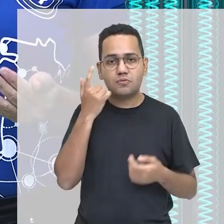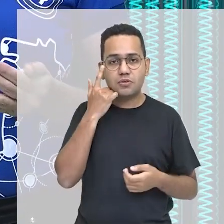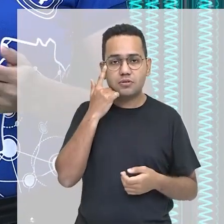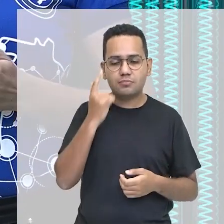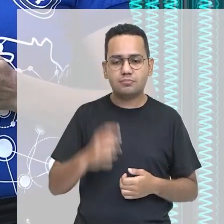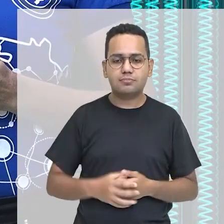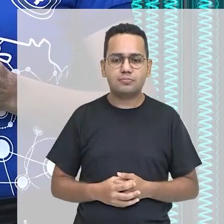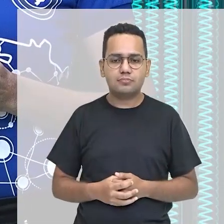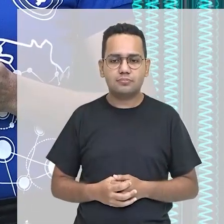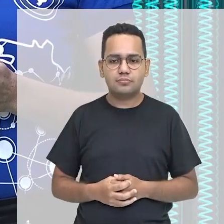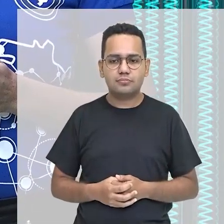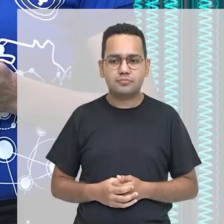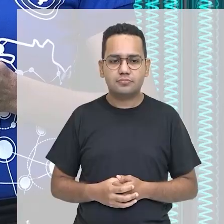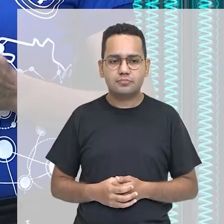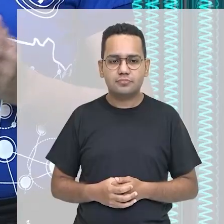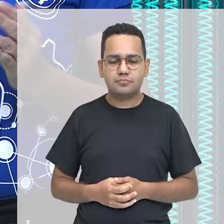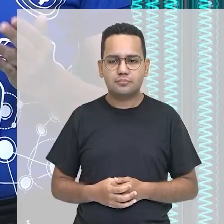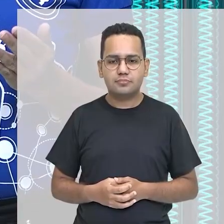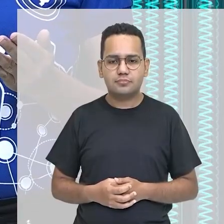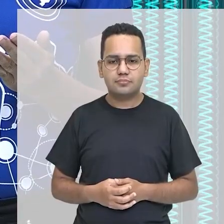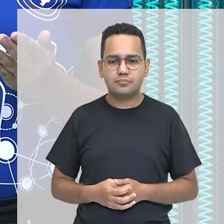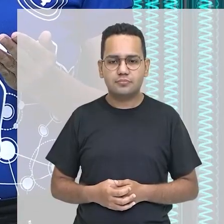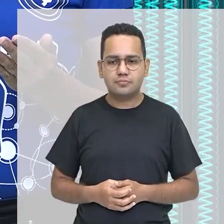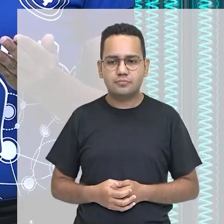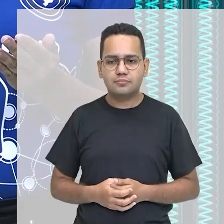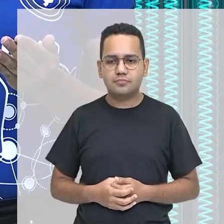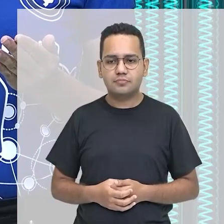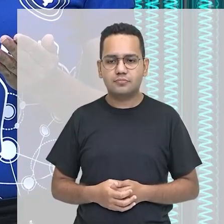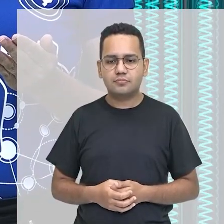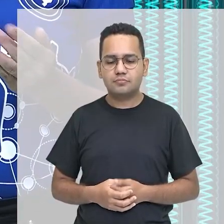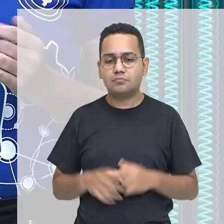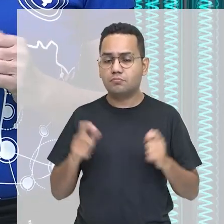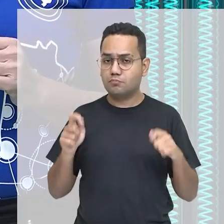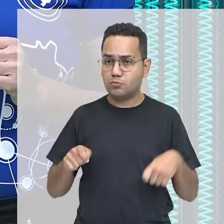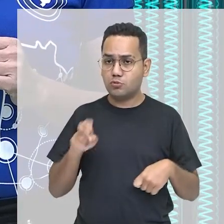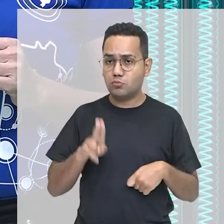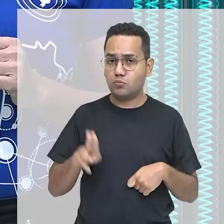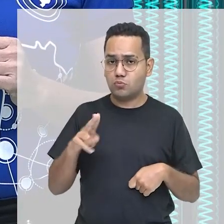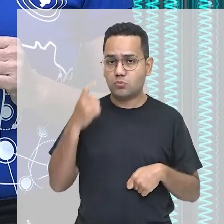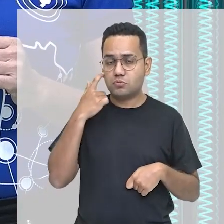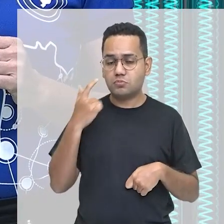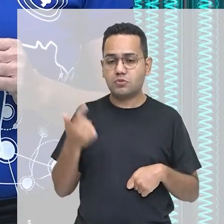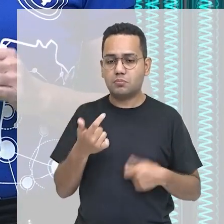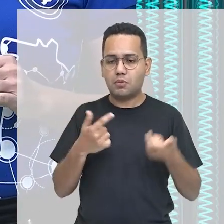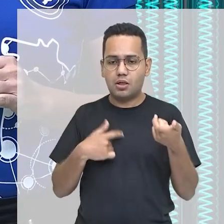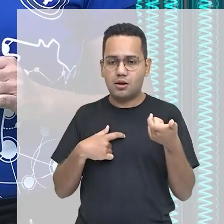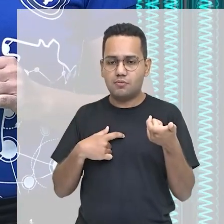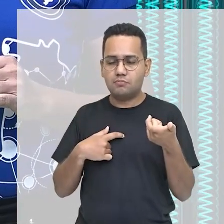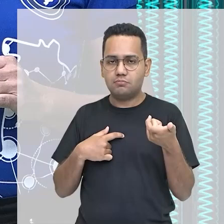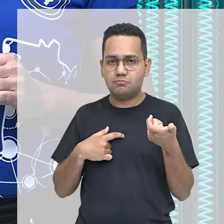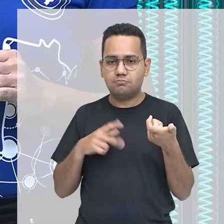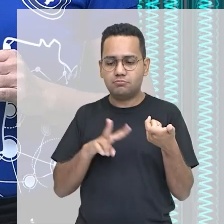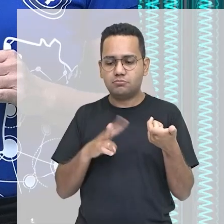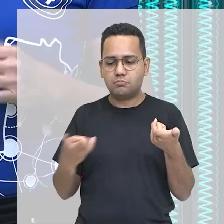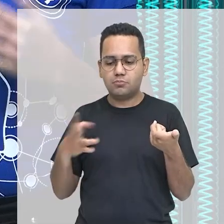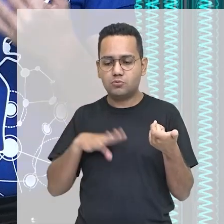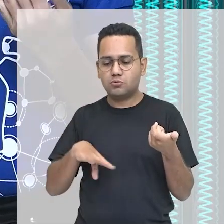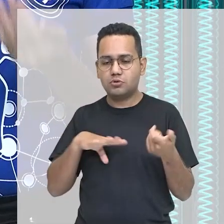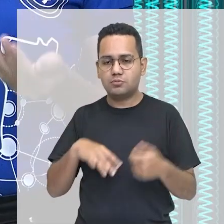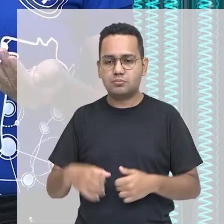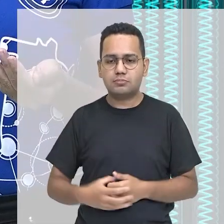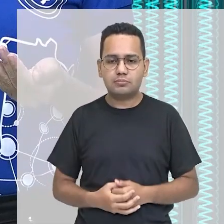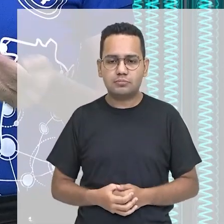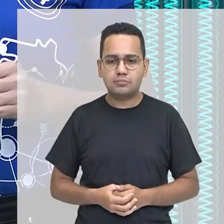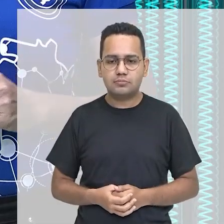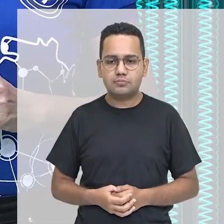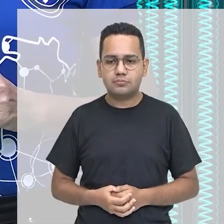ainda. Acompanhem comigo. Para explicar, eu posso também utilizar a palavra since. Desde que,